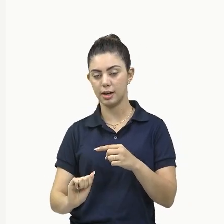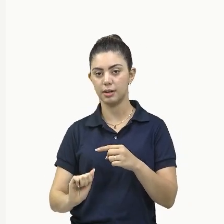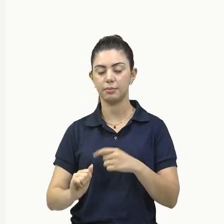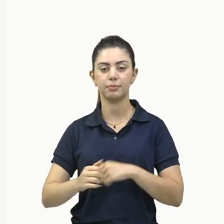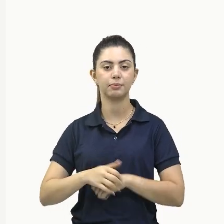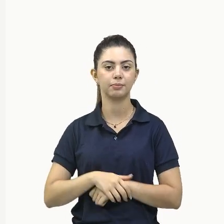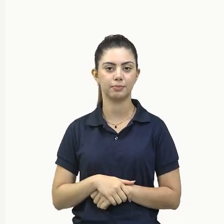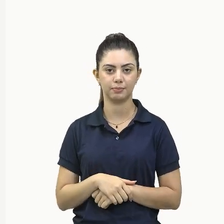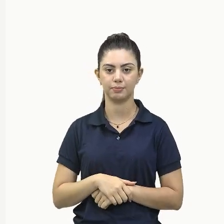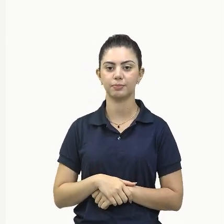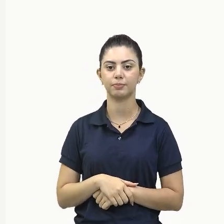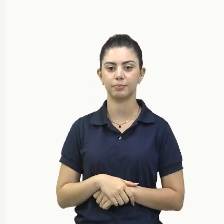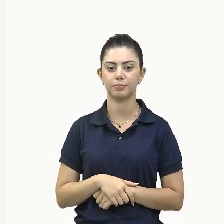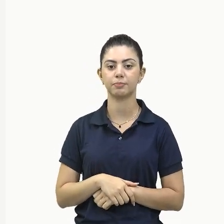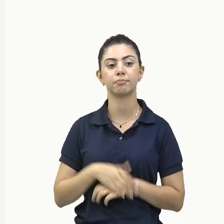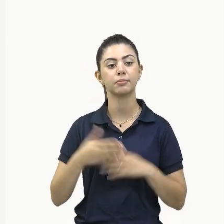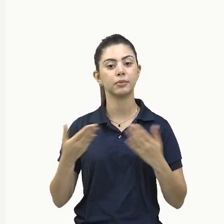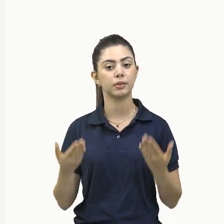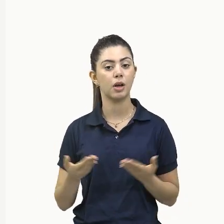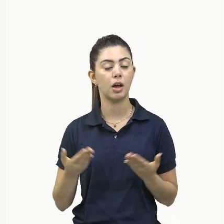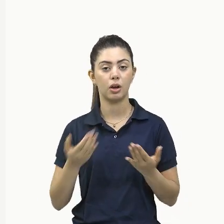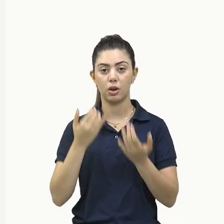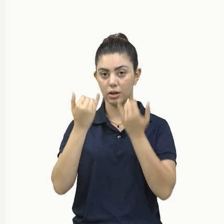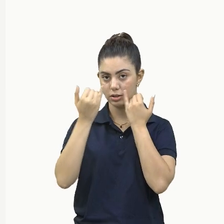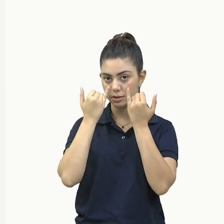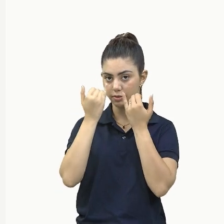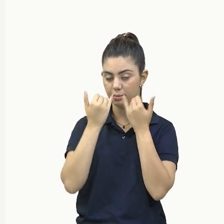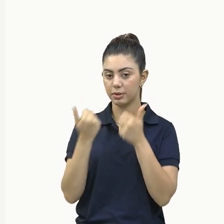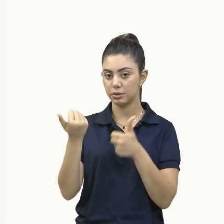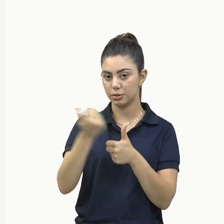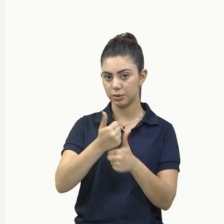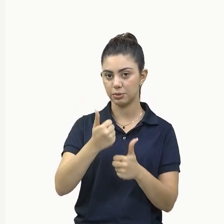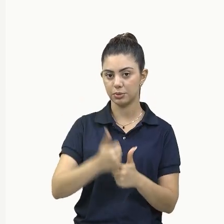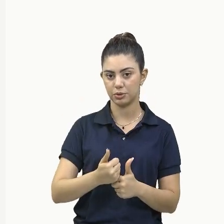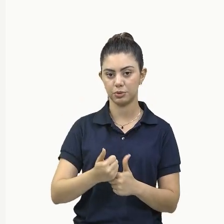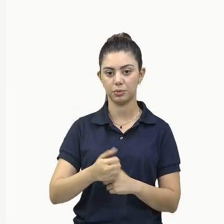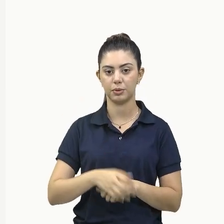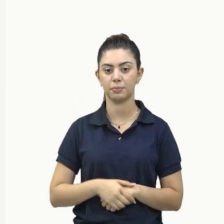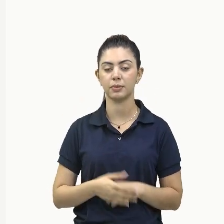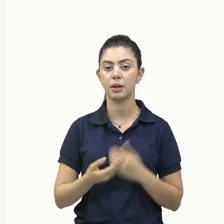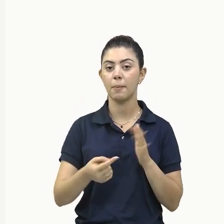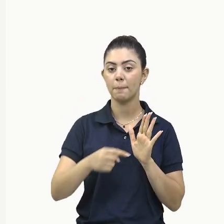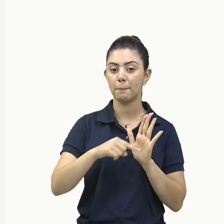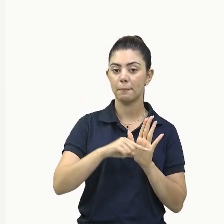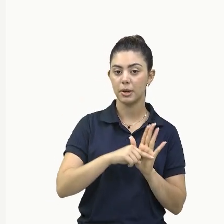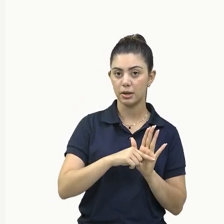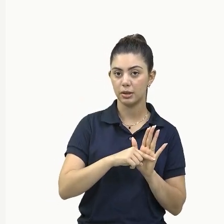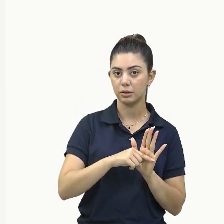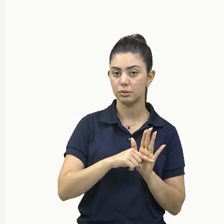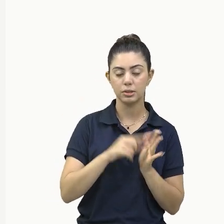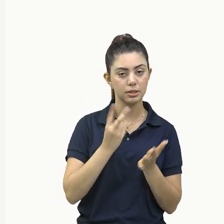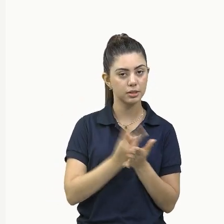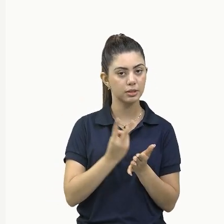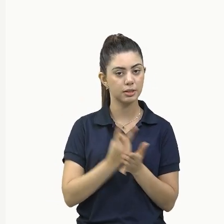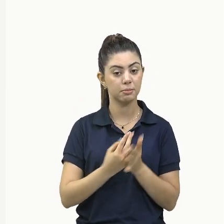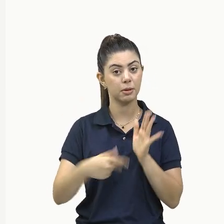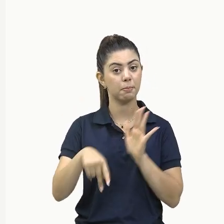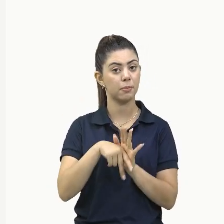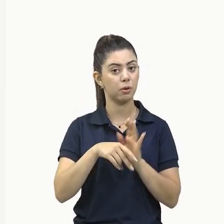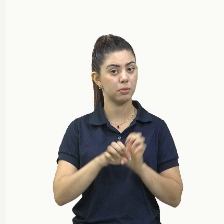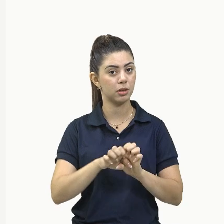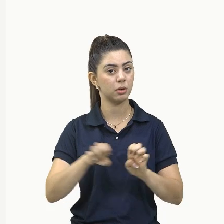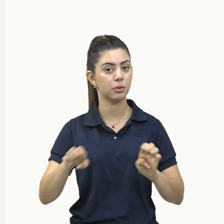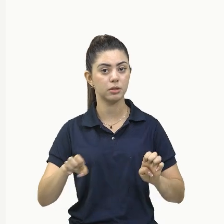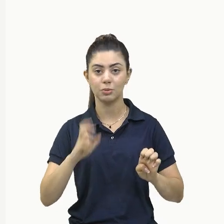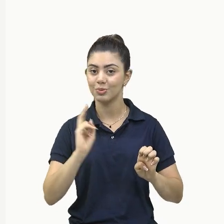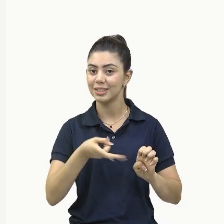2A. Aí vamos substituir, né, os parâmetros aqui. Menos, esse menos, pessoal, ele sempre aparece, ele faz parte da expressão,